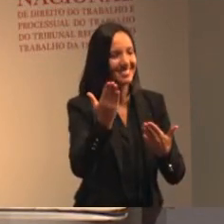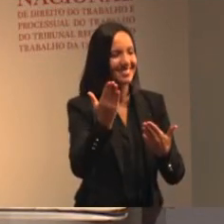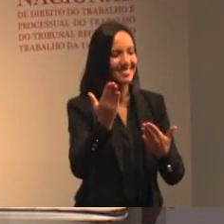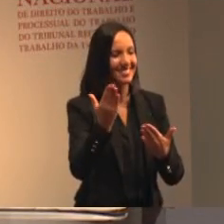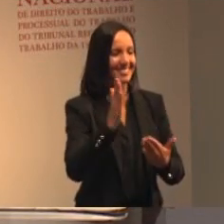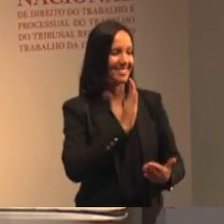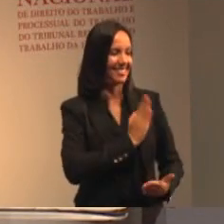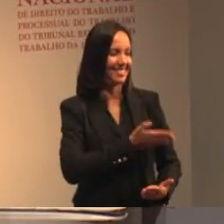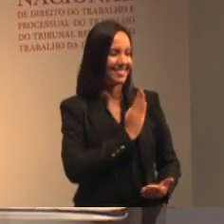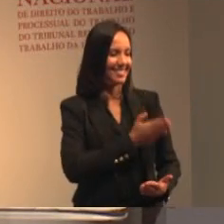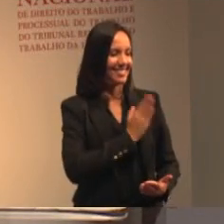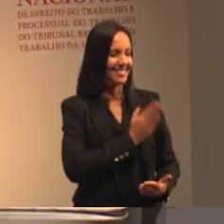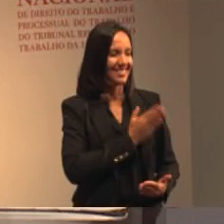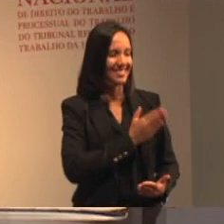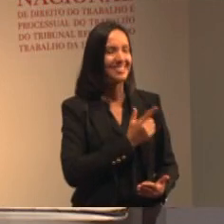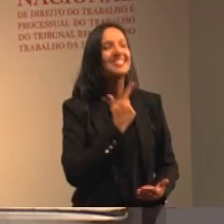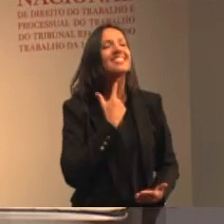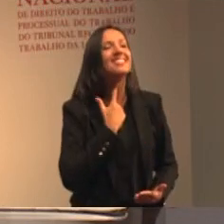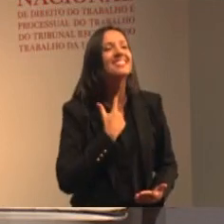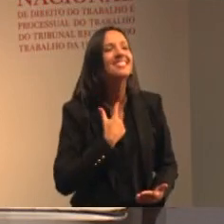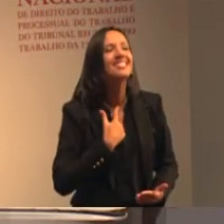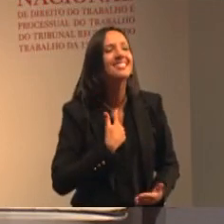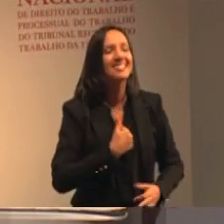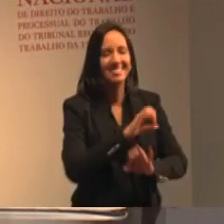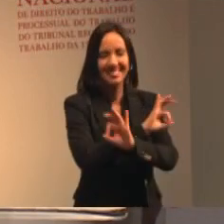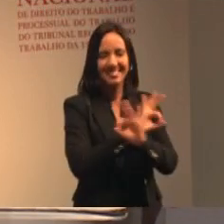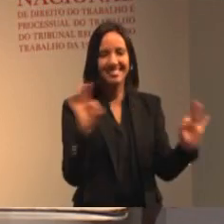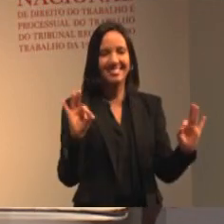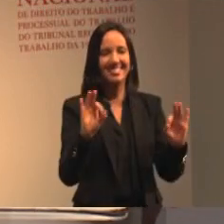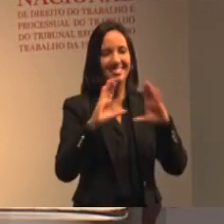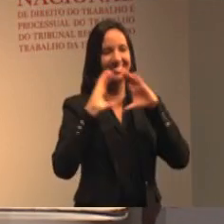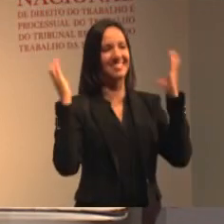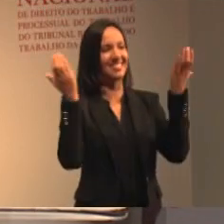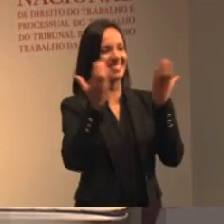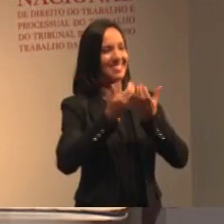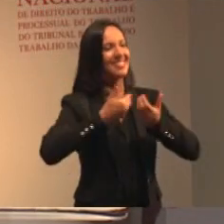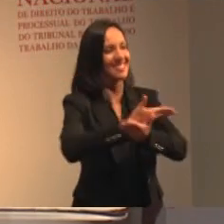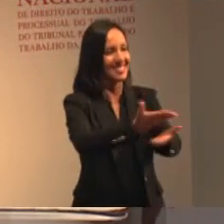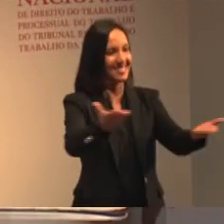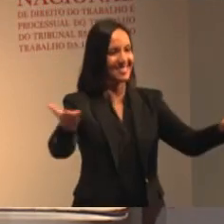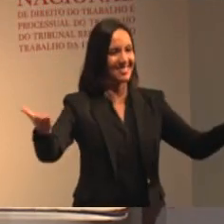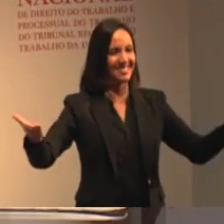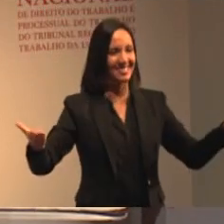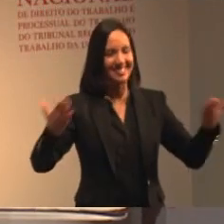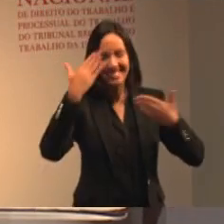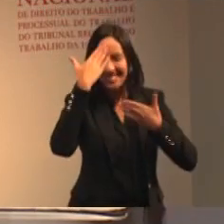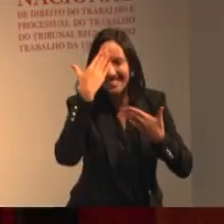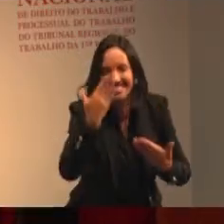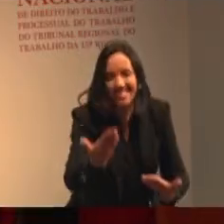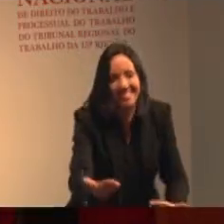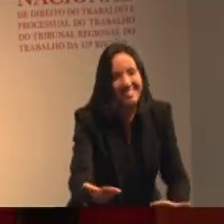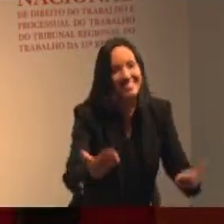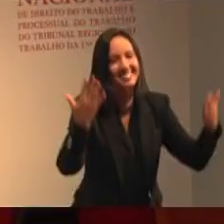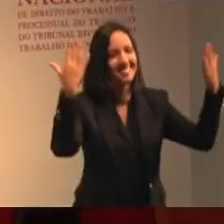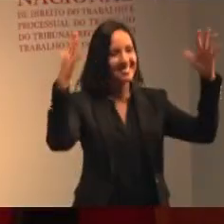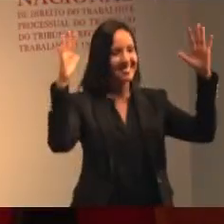de coração e o desejo de um excelente congresso a todos. Muito obrigada.